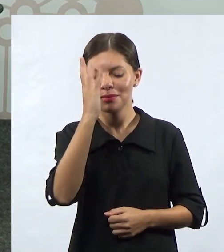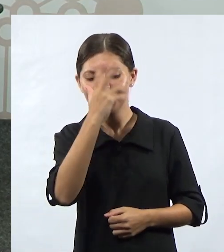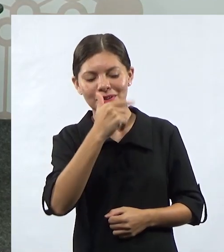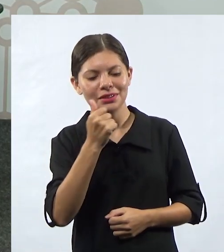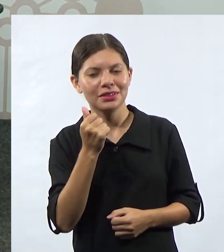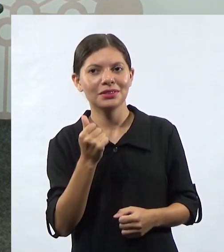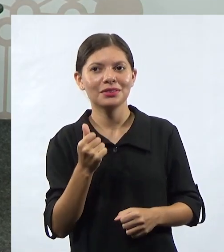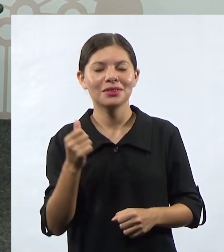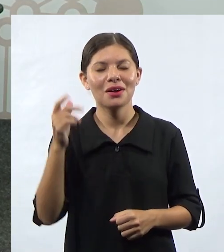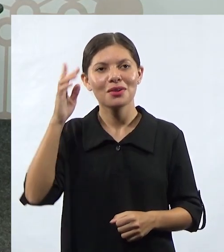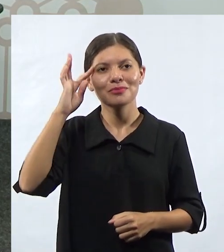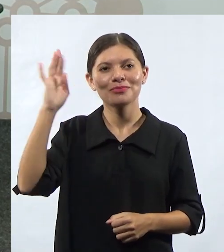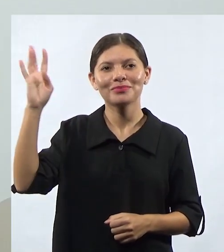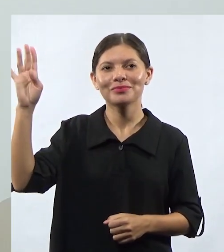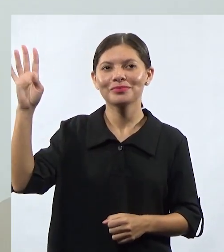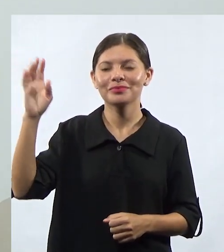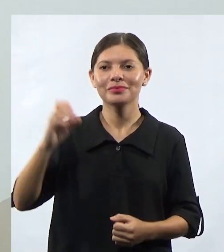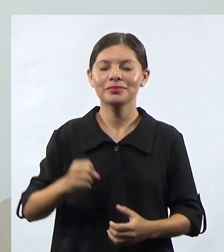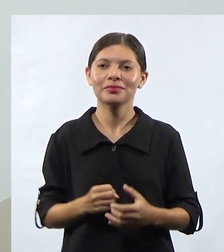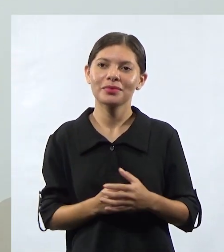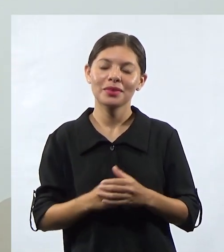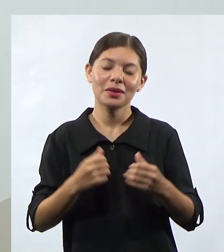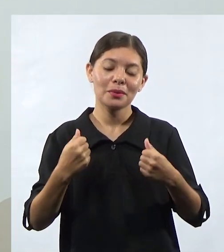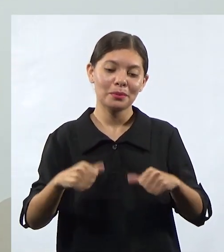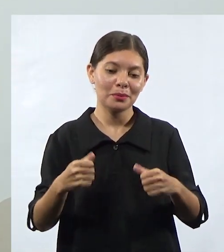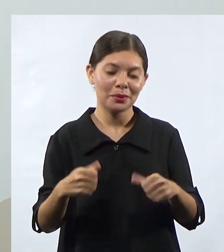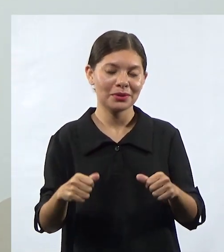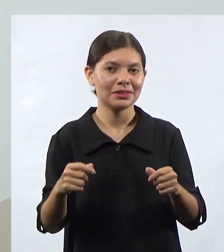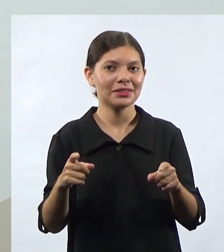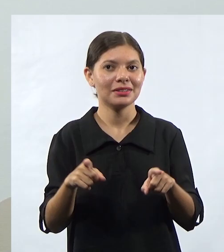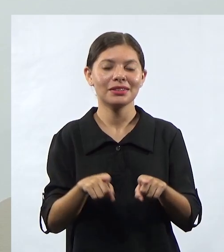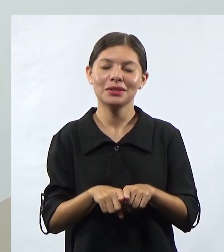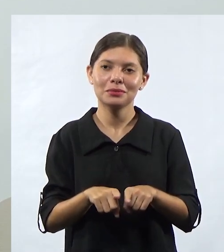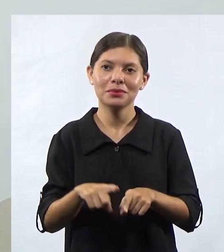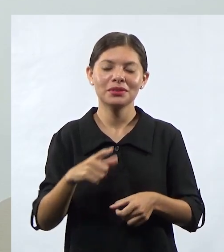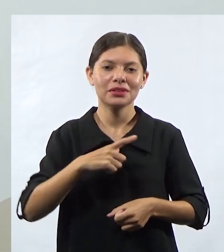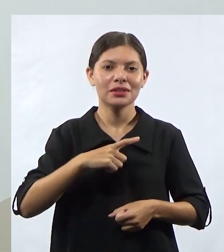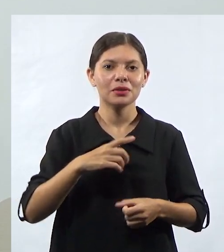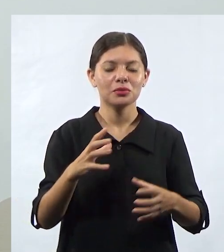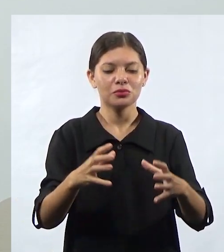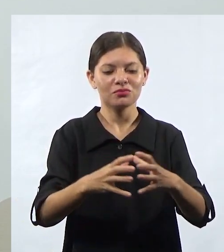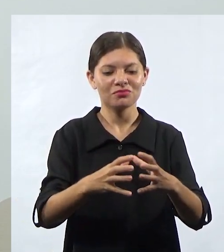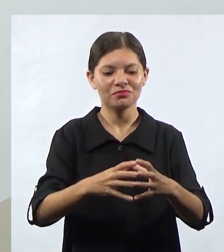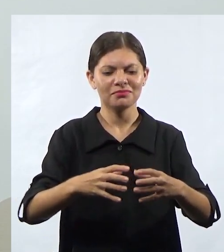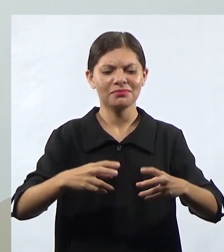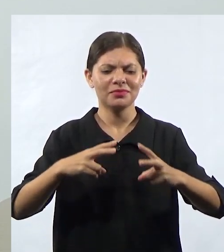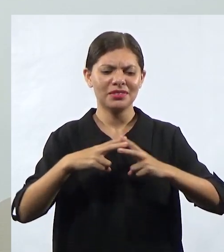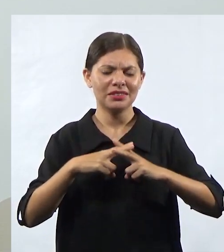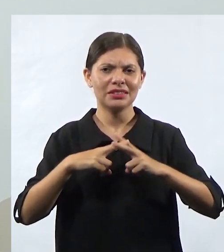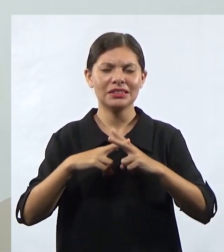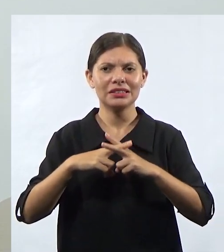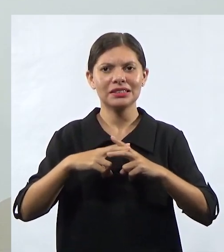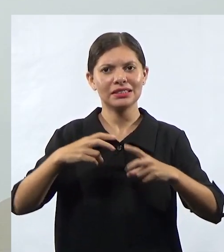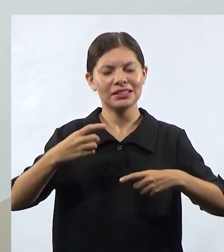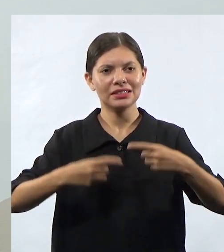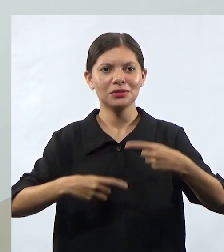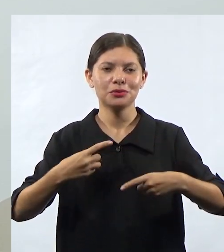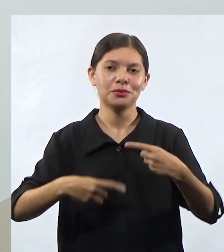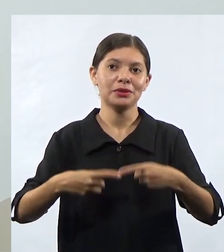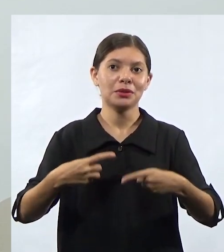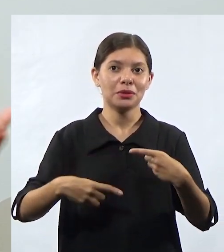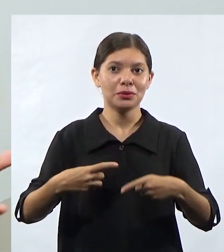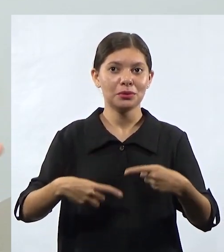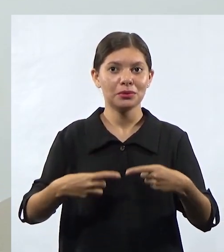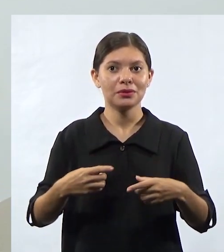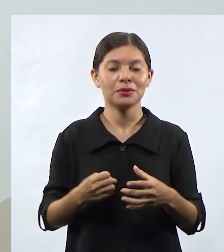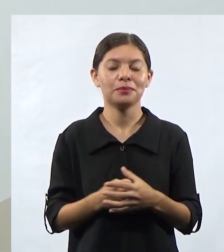maravilhoso no seu sonho, mas você pode ter um grupo que tenha conflitos, não só de ideias, né, mas